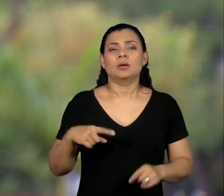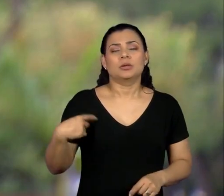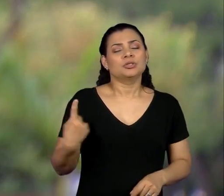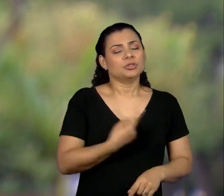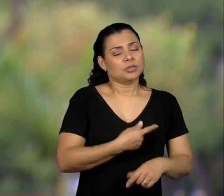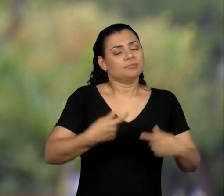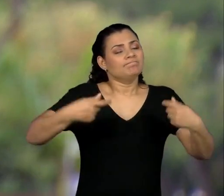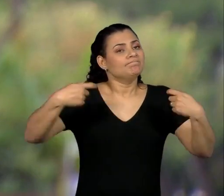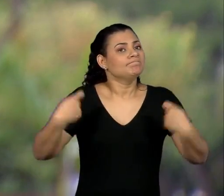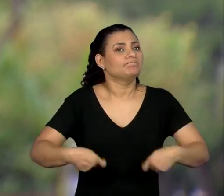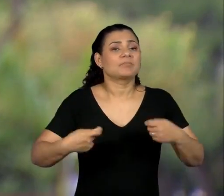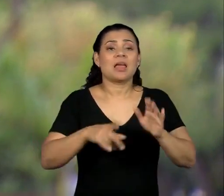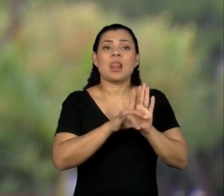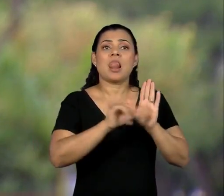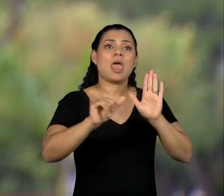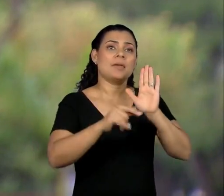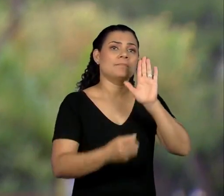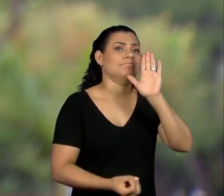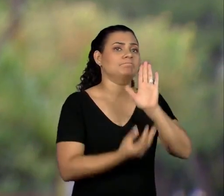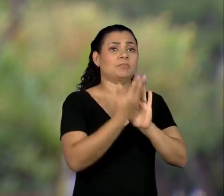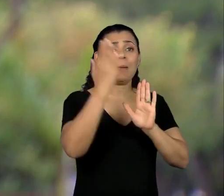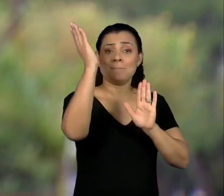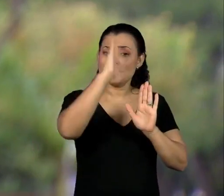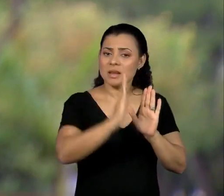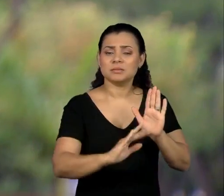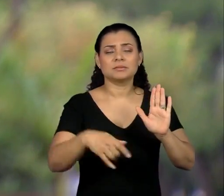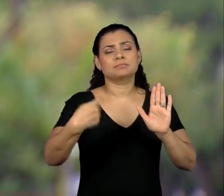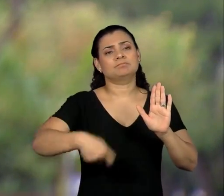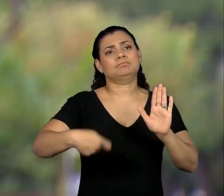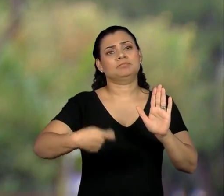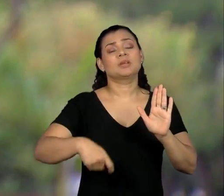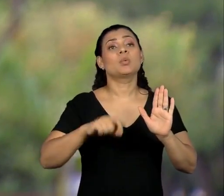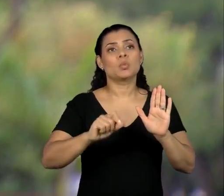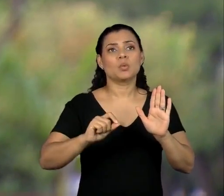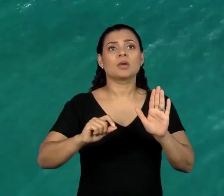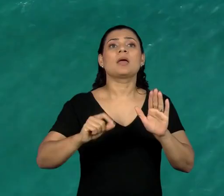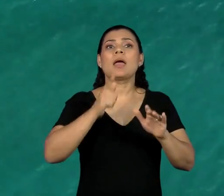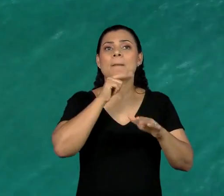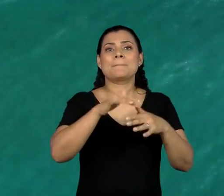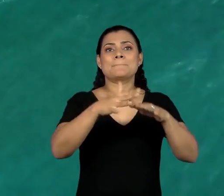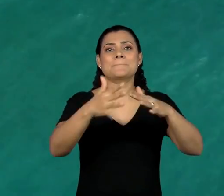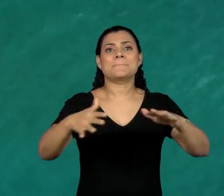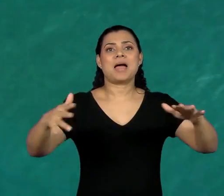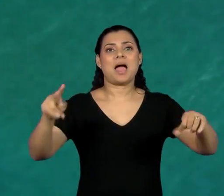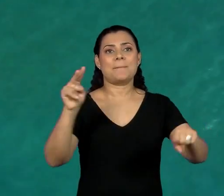termos uma lei brasileira que reconheça o bioma marinho.